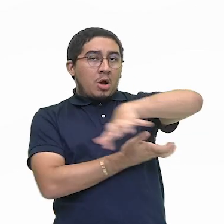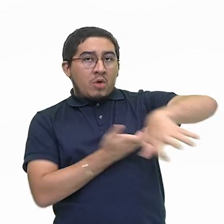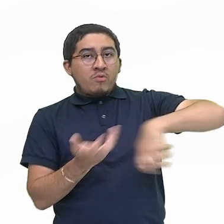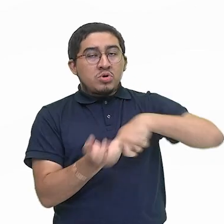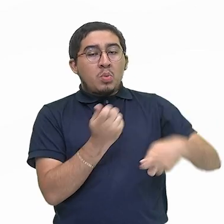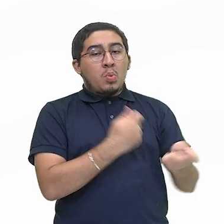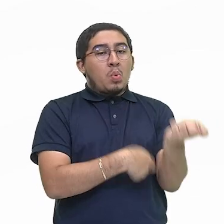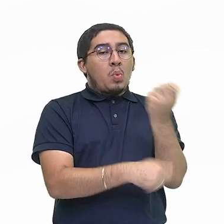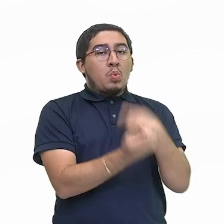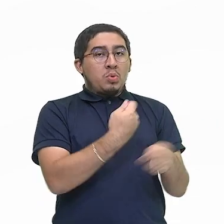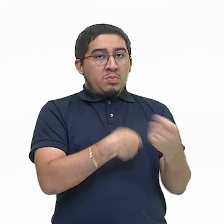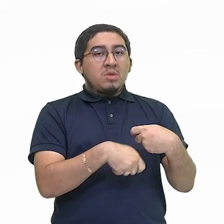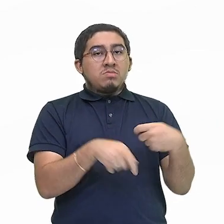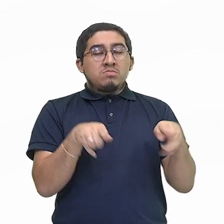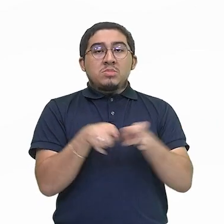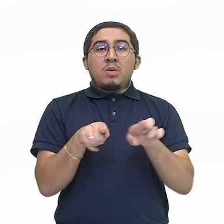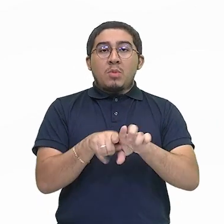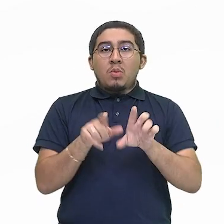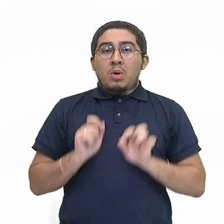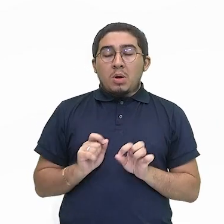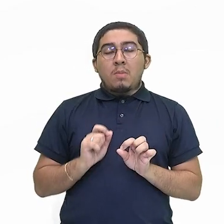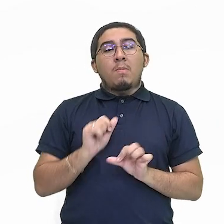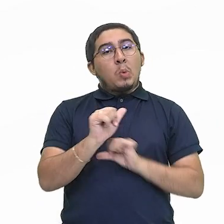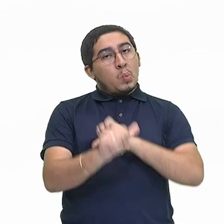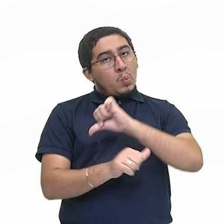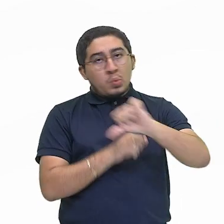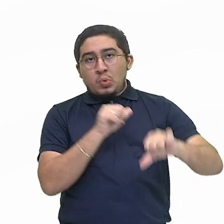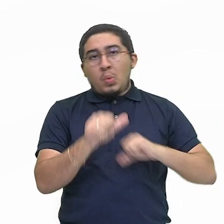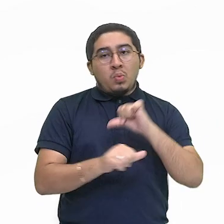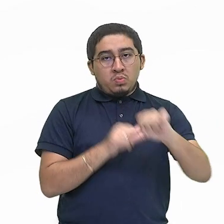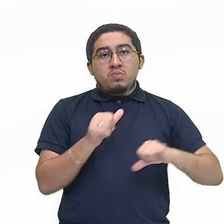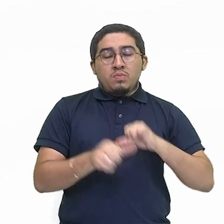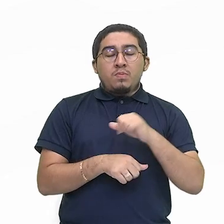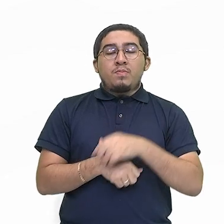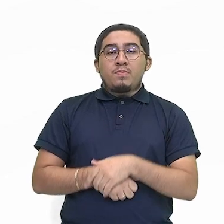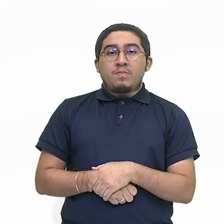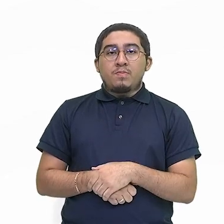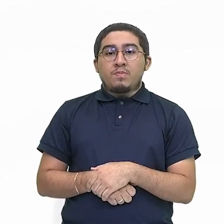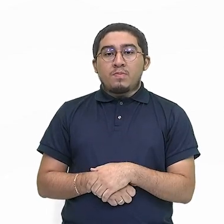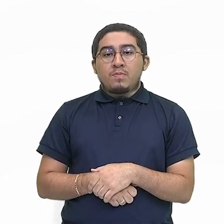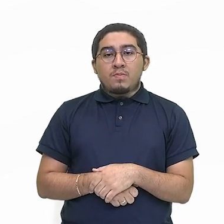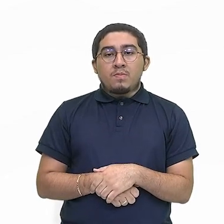da economia. Então mudou-se a forma de produzir.